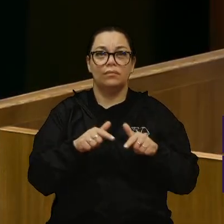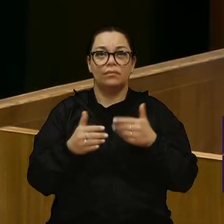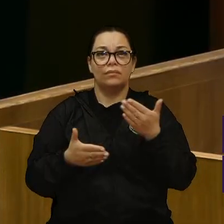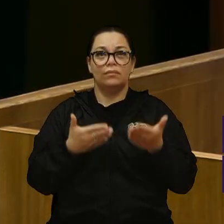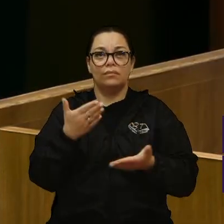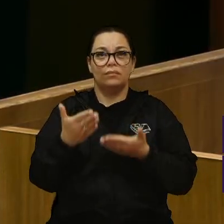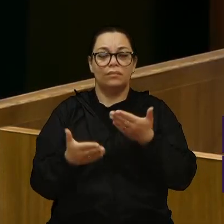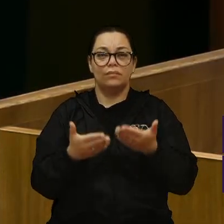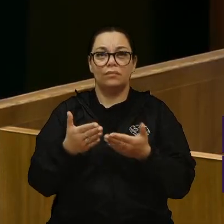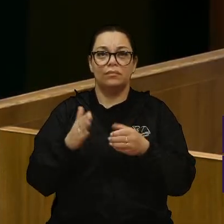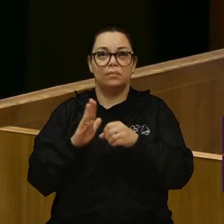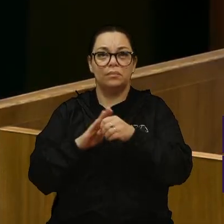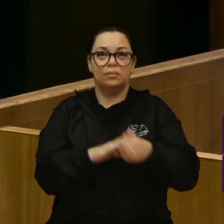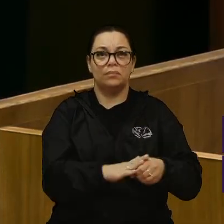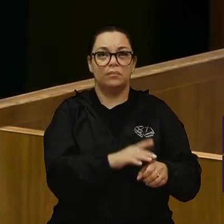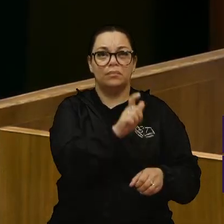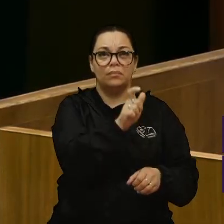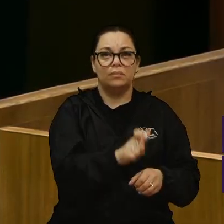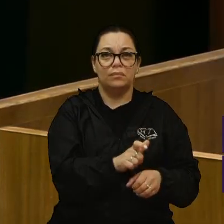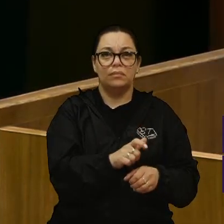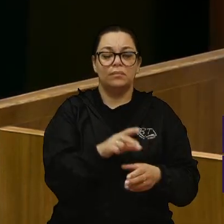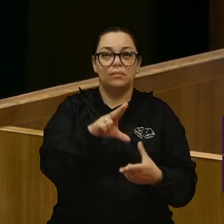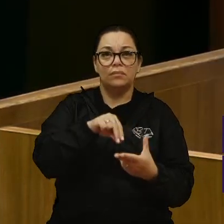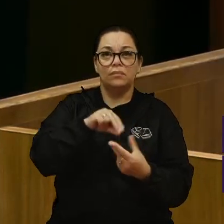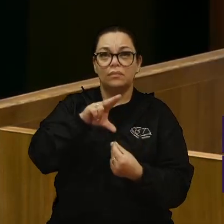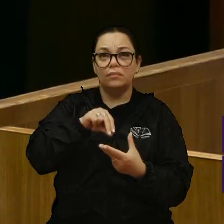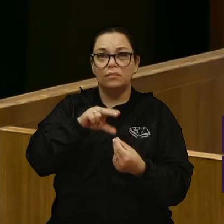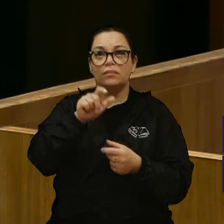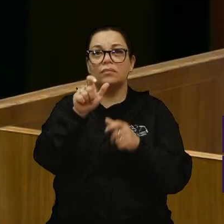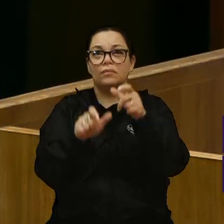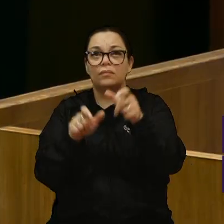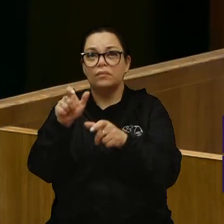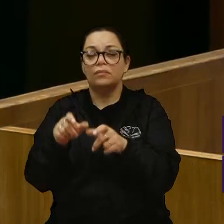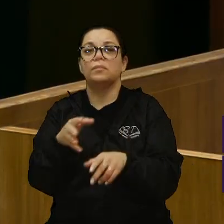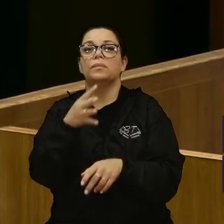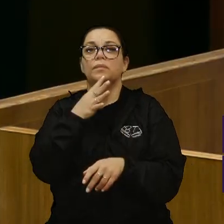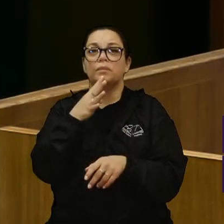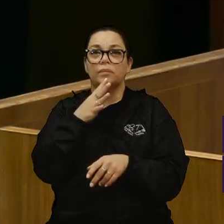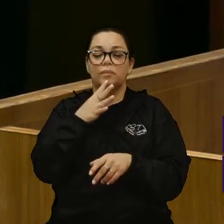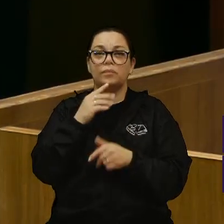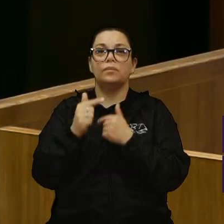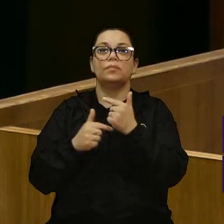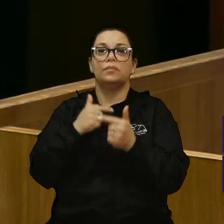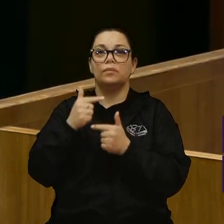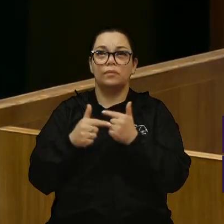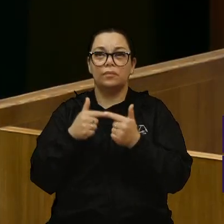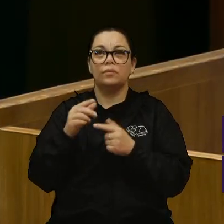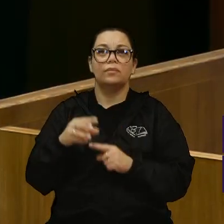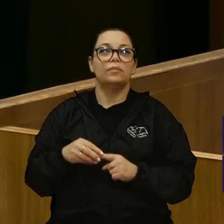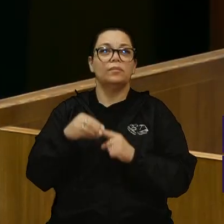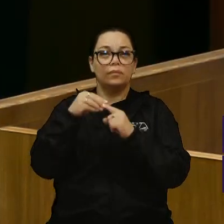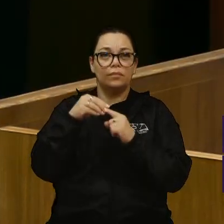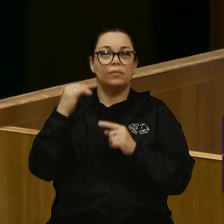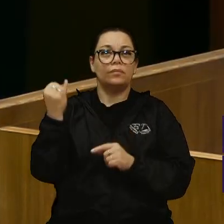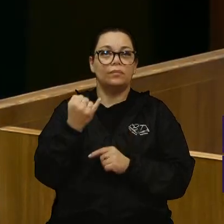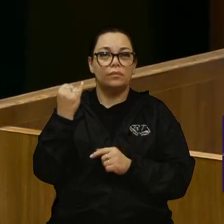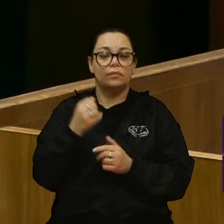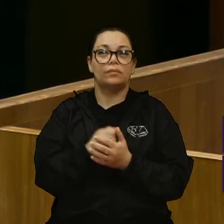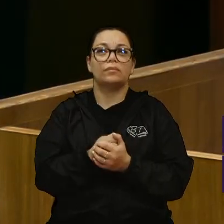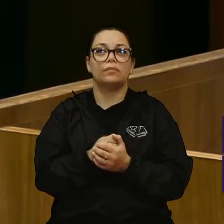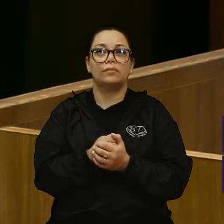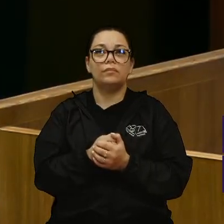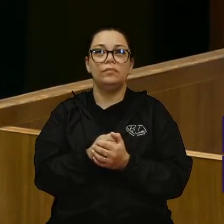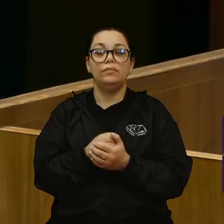como subgente, onde os catadores e catadoras sejam reconhecidos como trabalhadores essenciais, onde